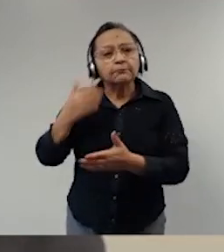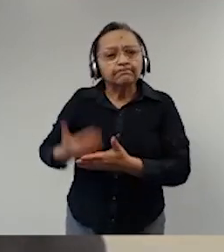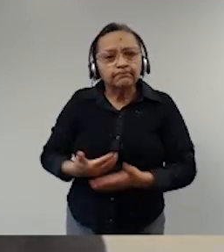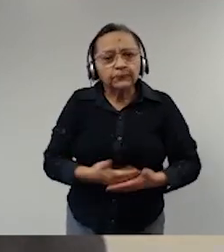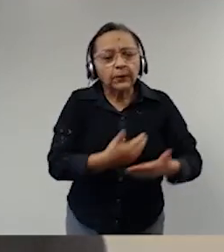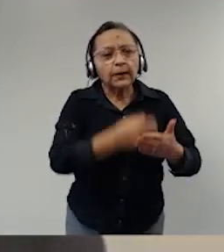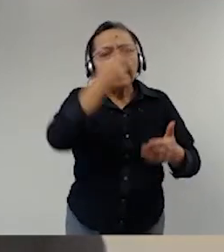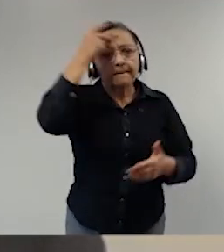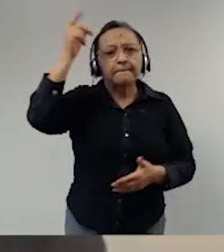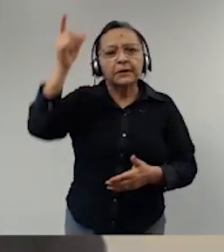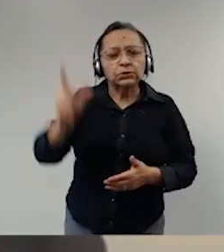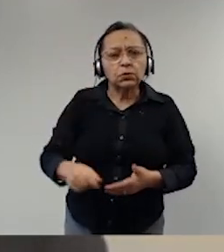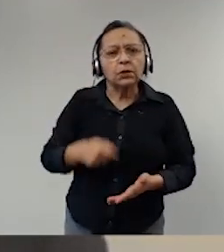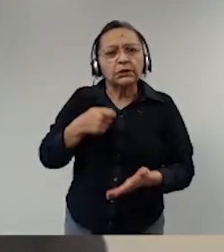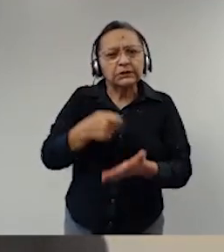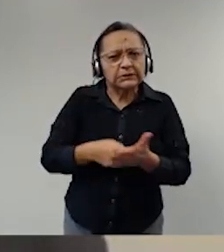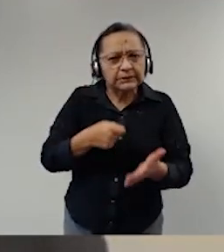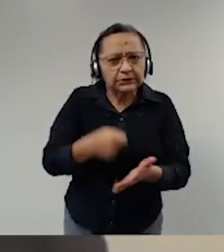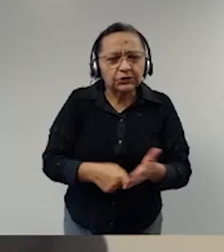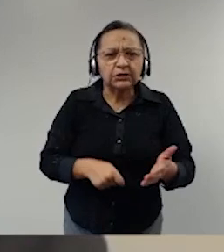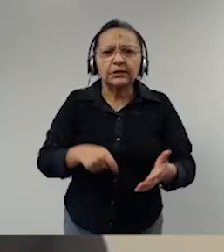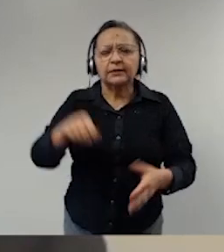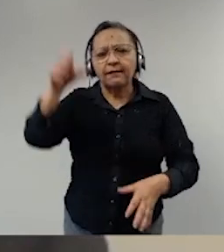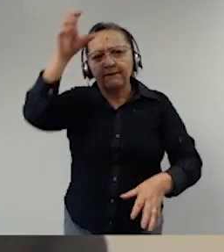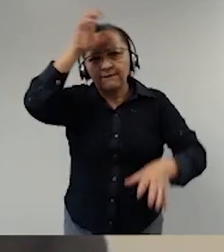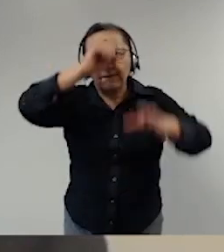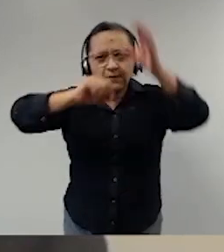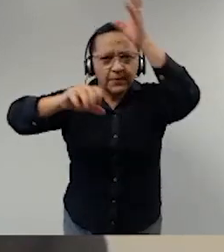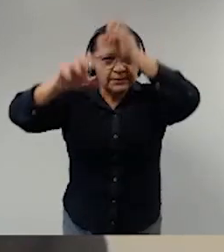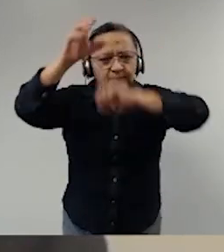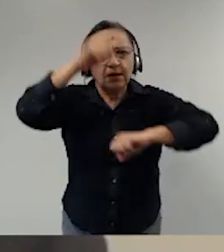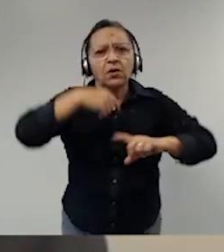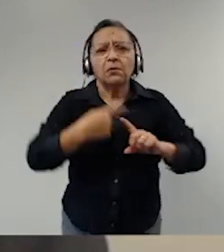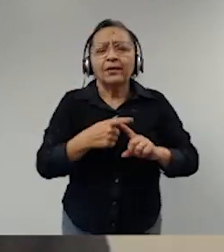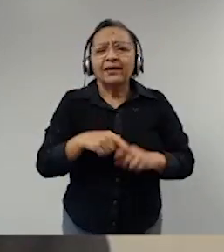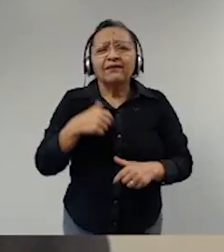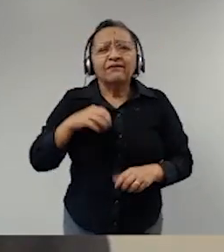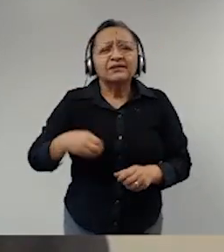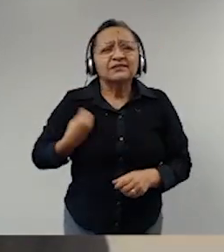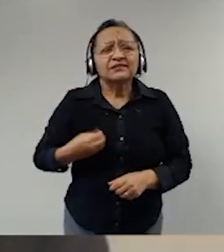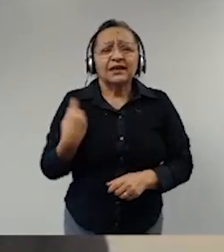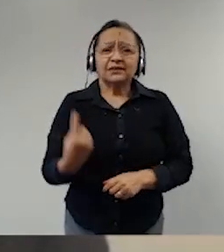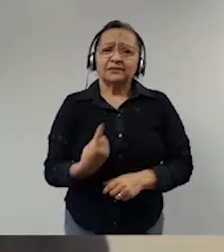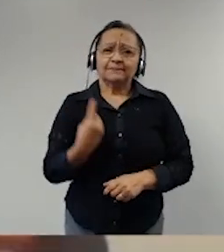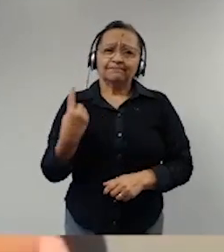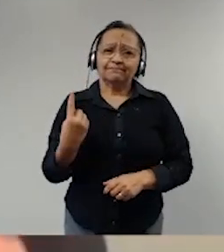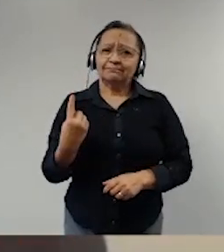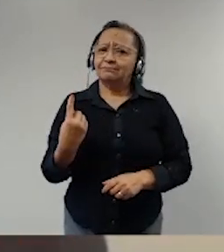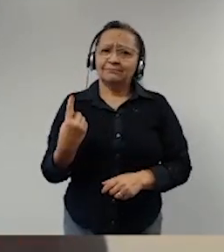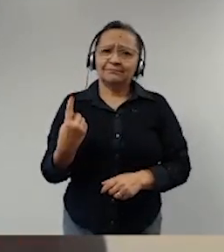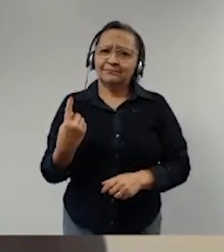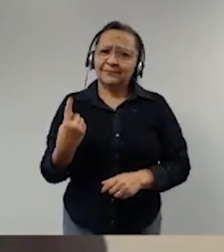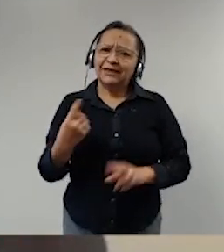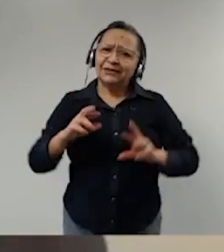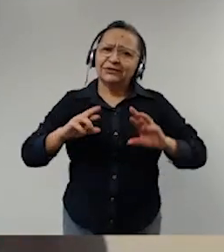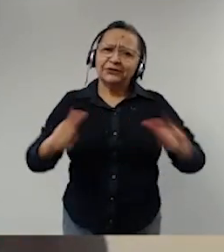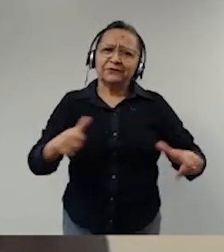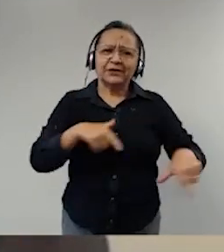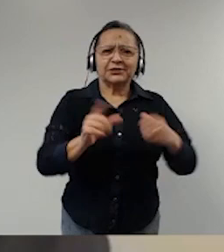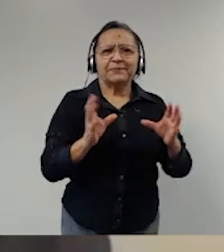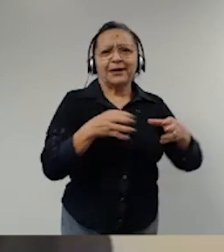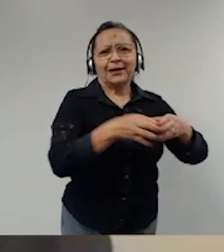insistir ainda mais na formação, porque estar sozinho não é bem o mesmo que trabalhar em